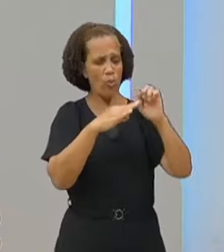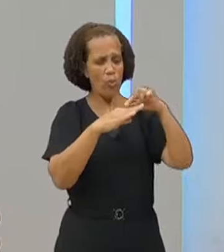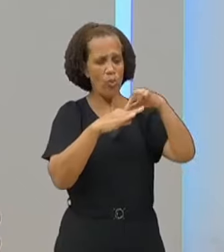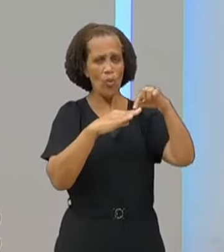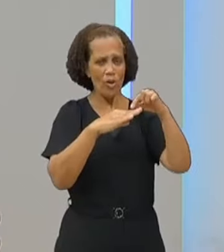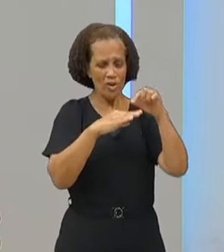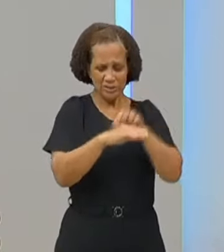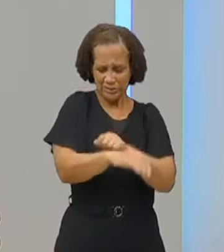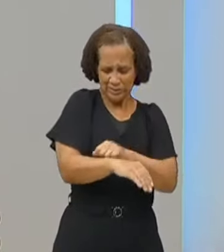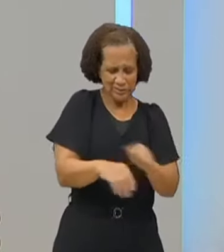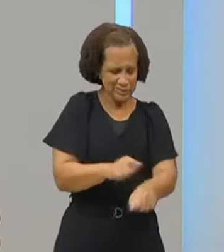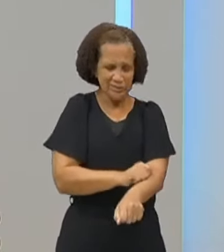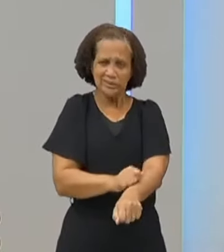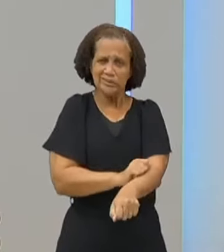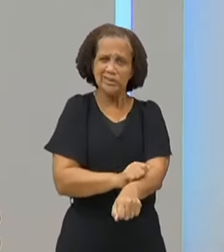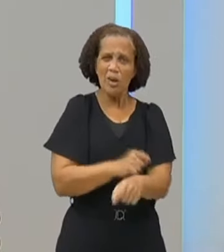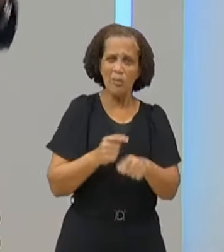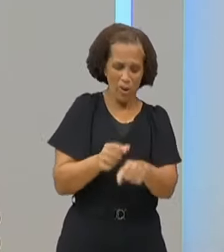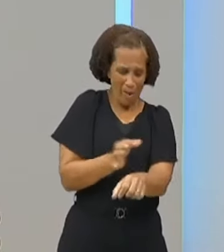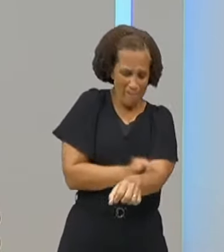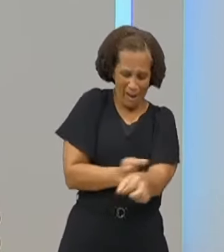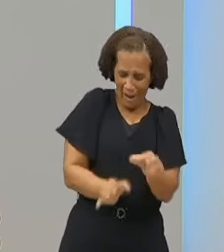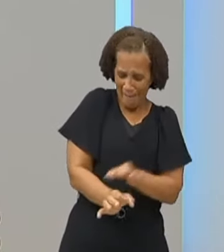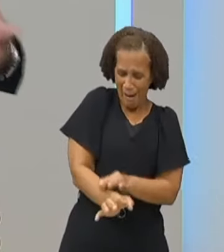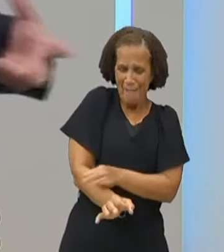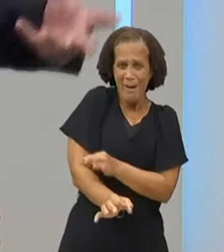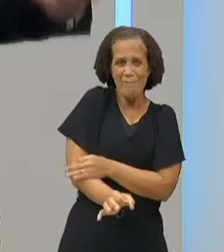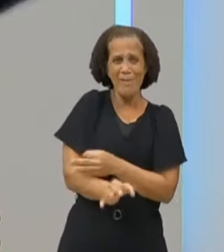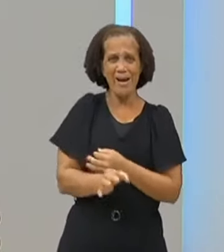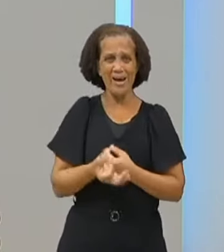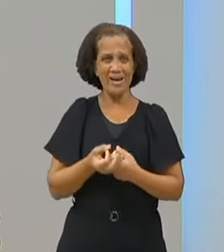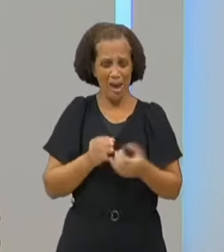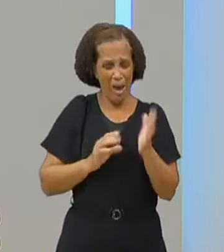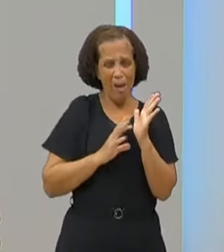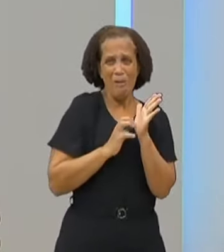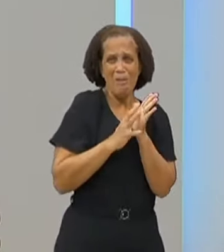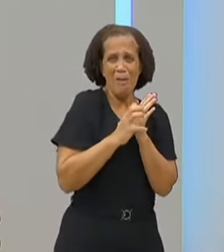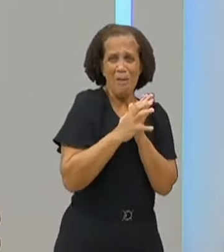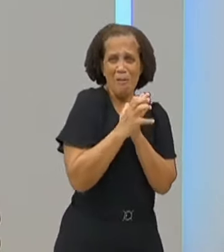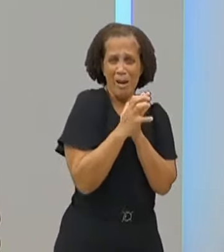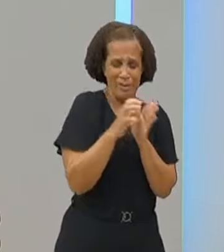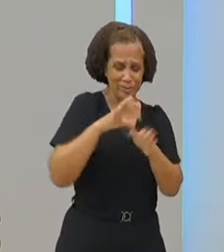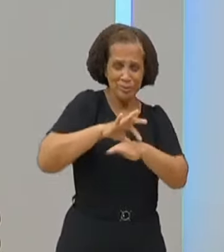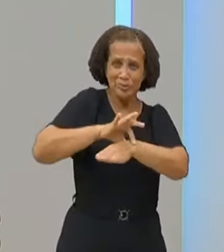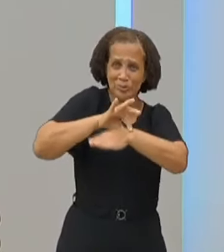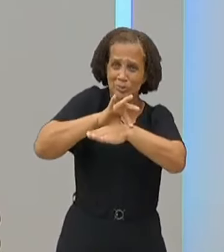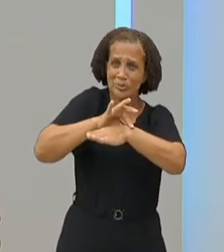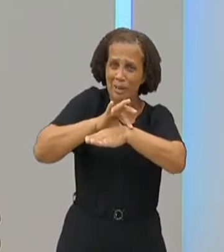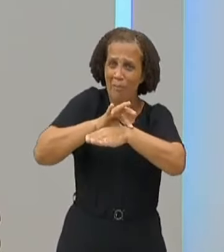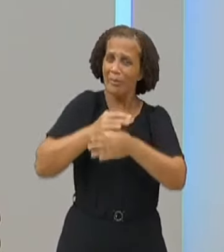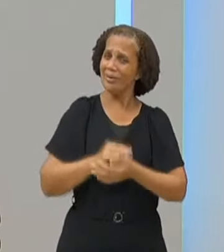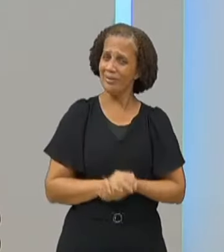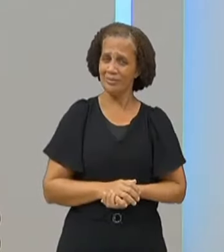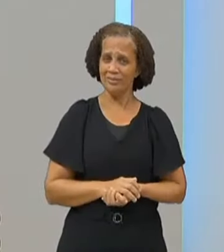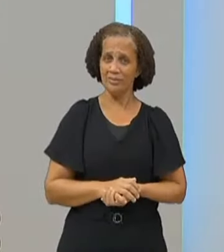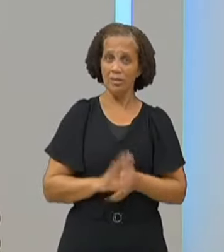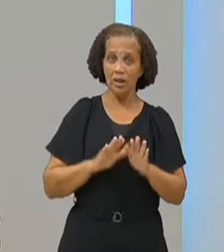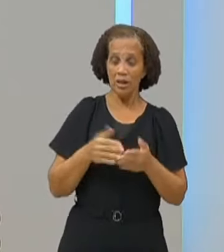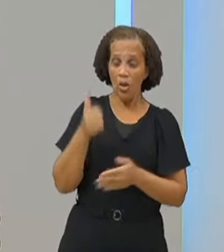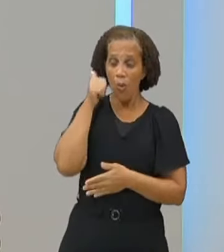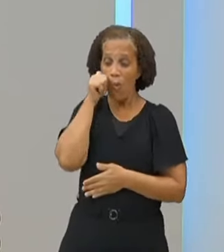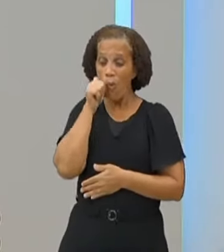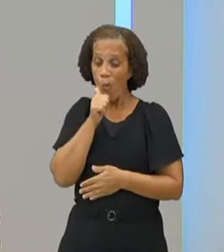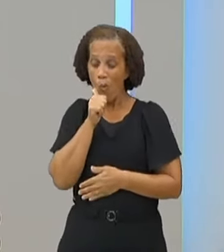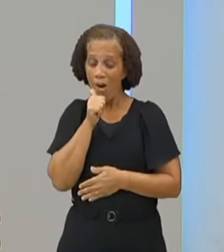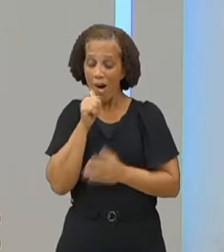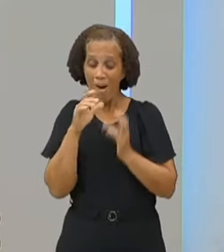é? Estava muito grande sobre a sua pele, um câncer terrível sobre ele. E a mulher, vendo